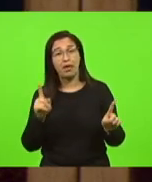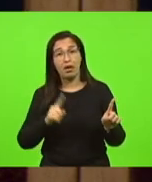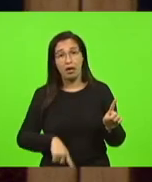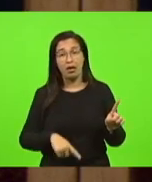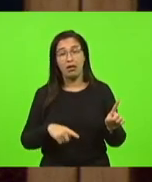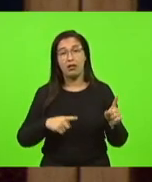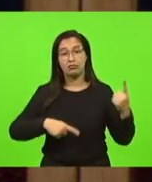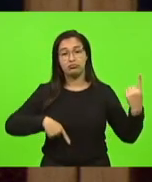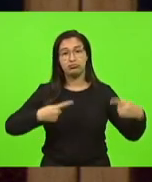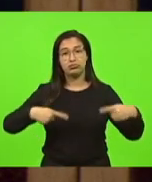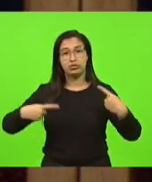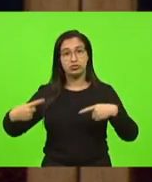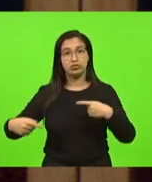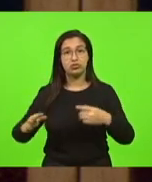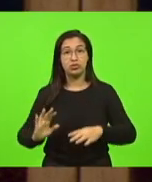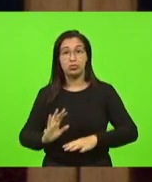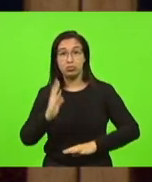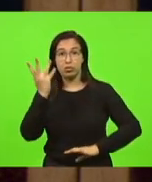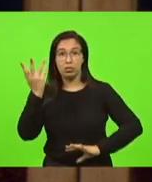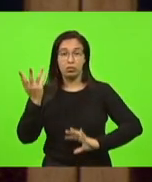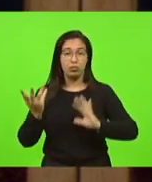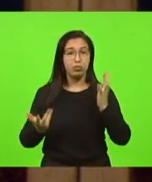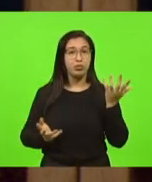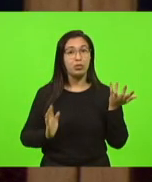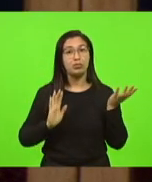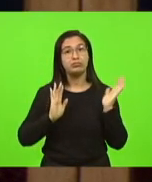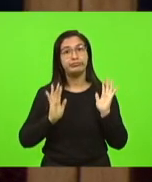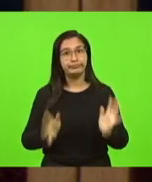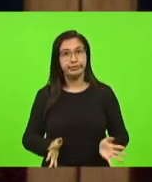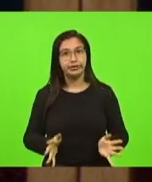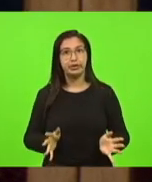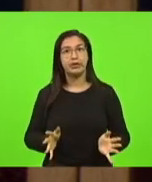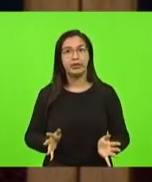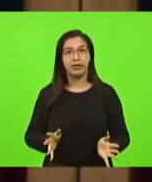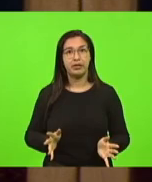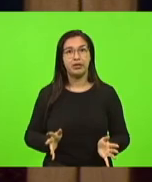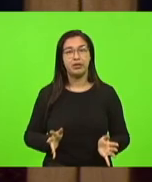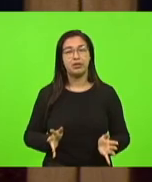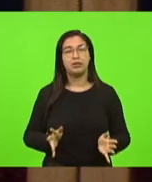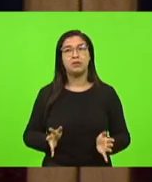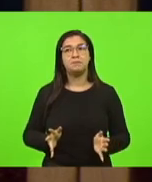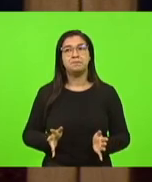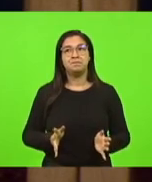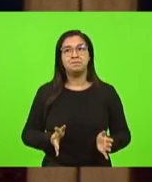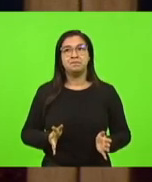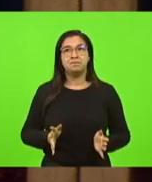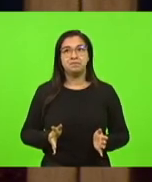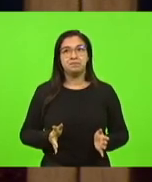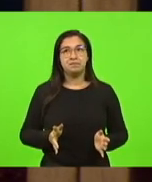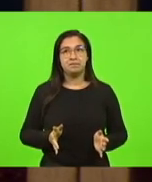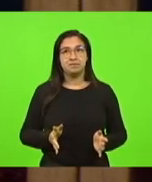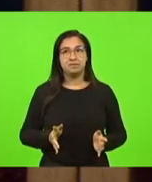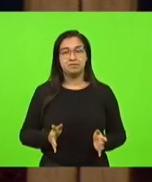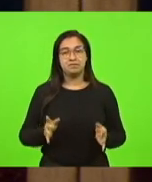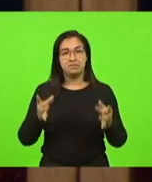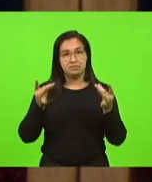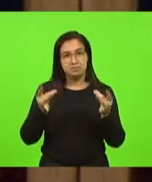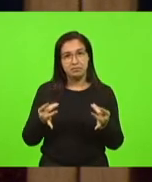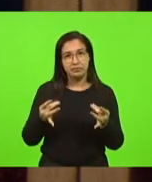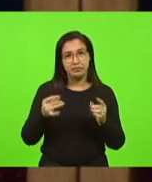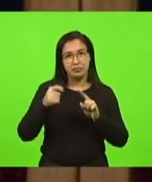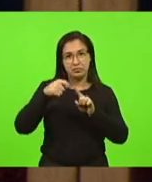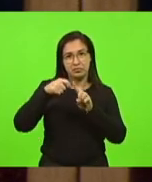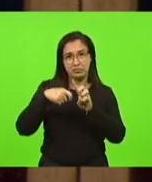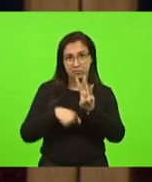a discussão está acontecendo, e isso vem acontecendo mais especificamente nos últimos 2, 3 meses. É